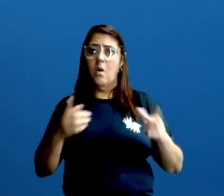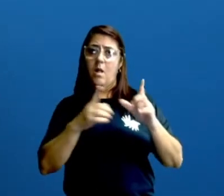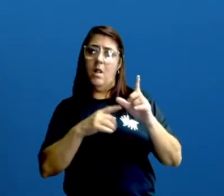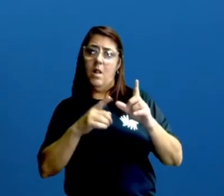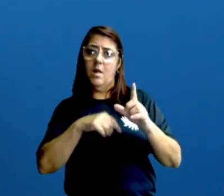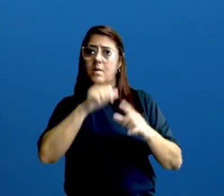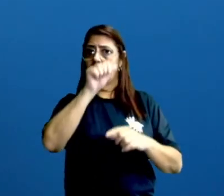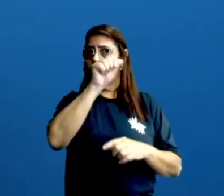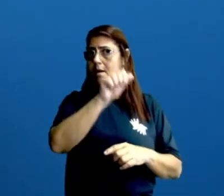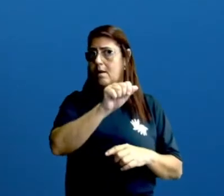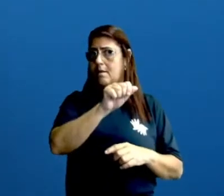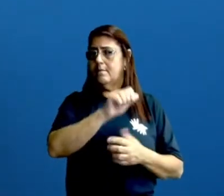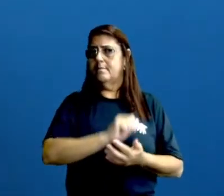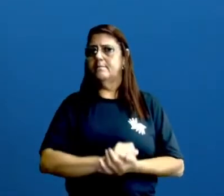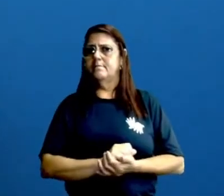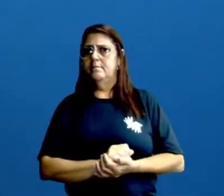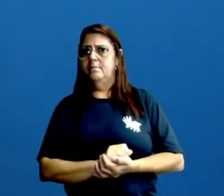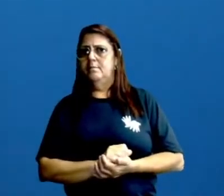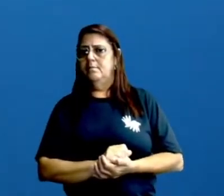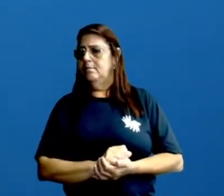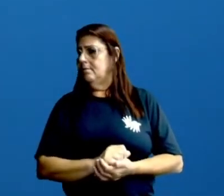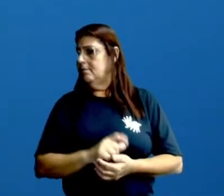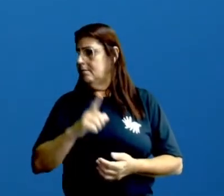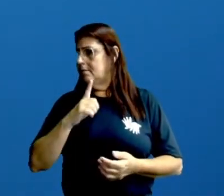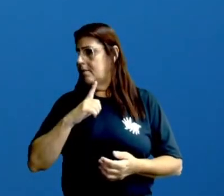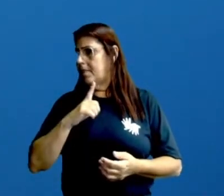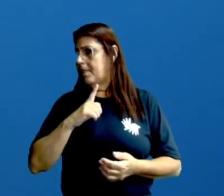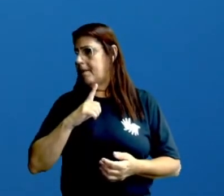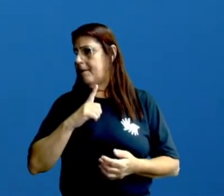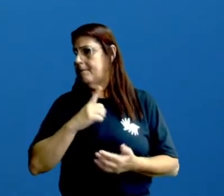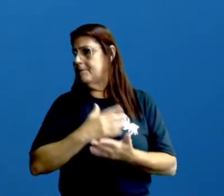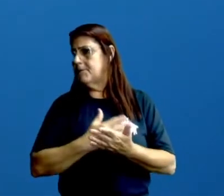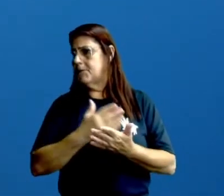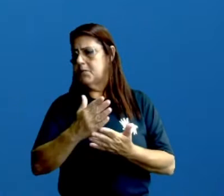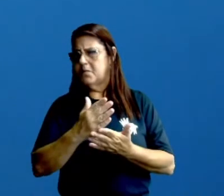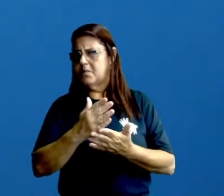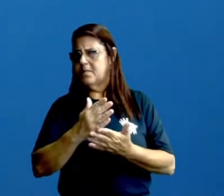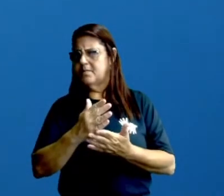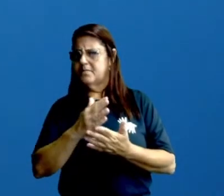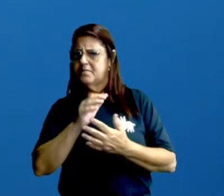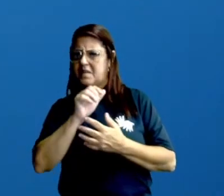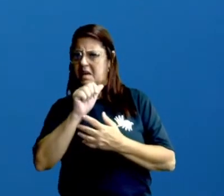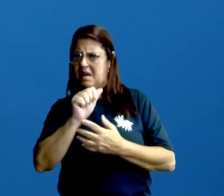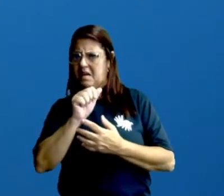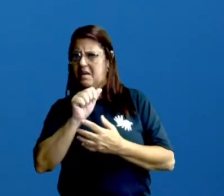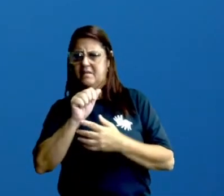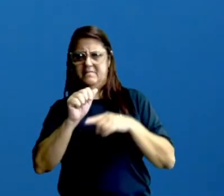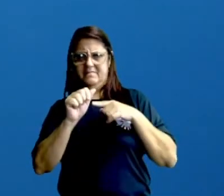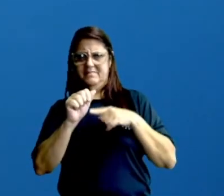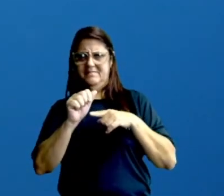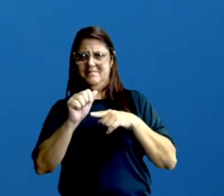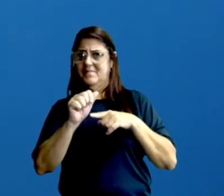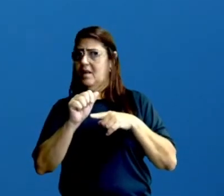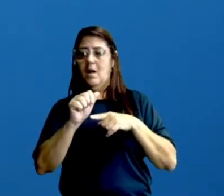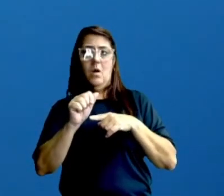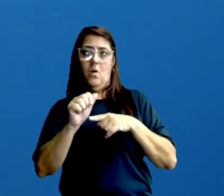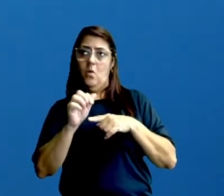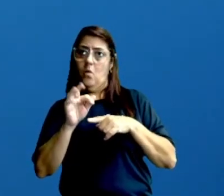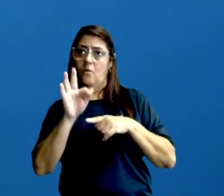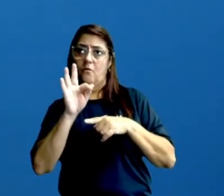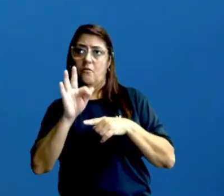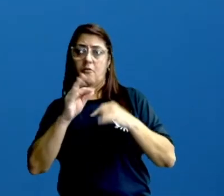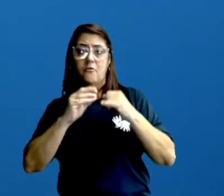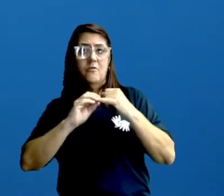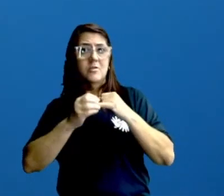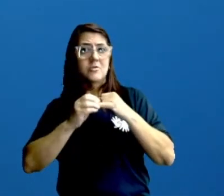letrinha A. A primeira palavra que começa com A, essa aqui é a letrinha A? Não,